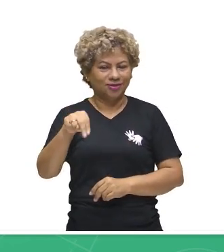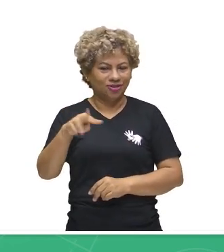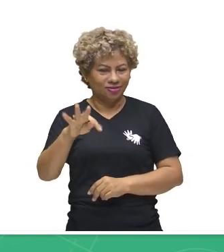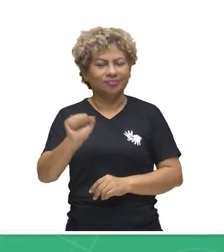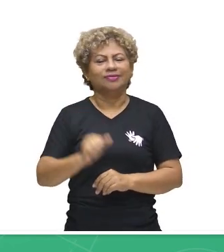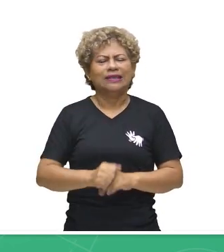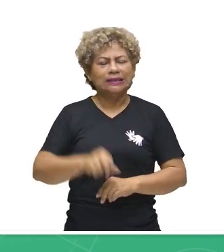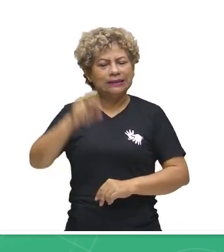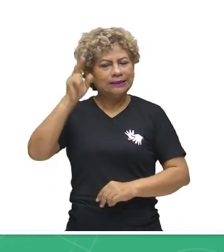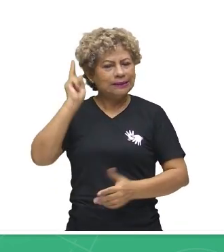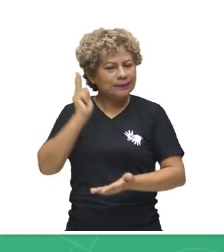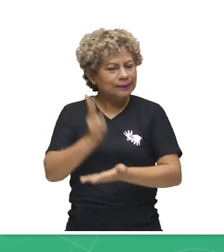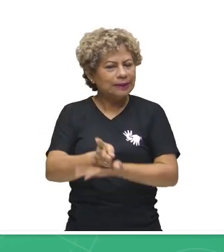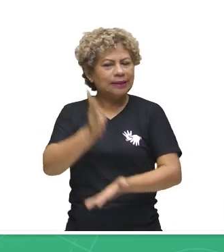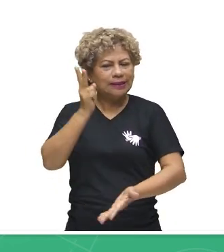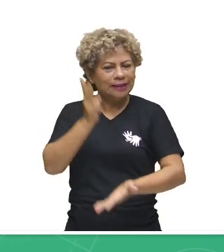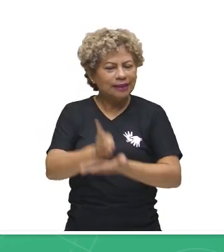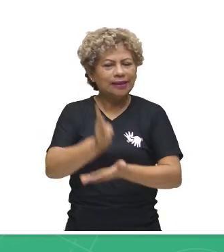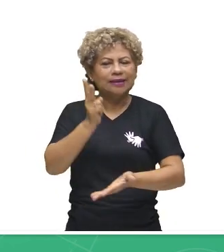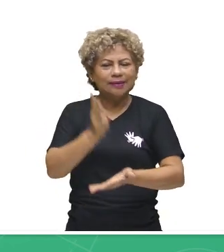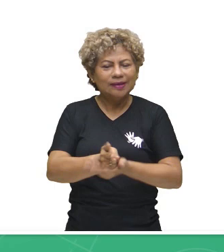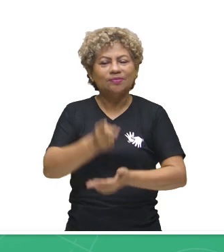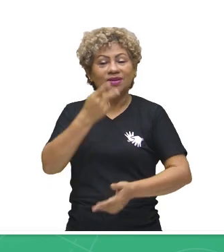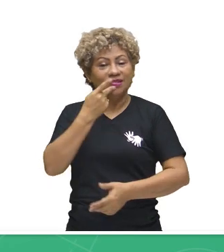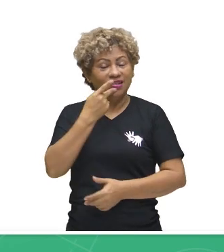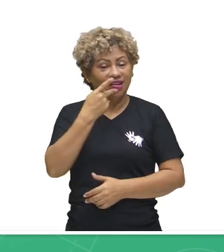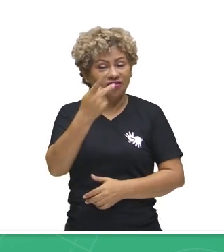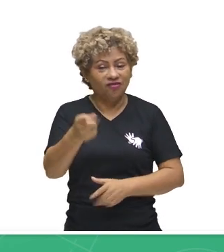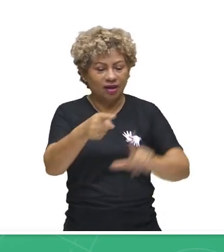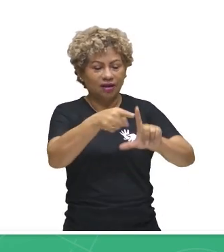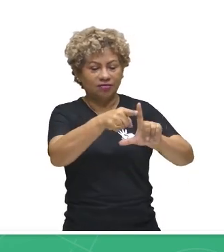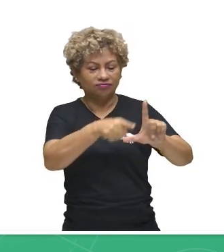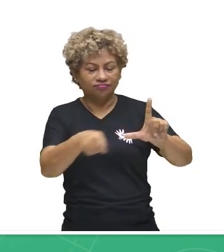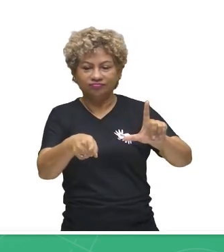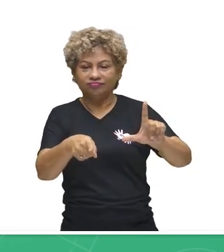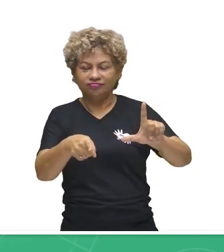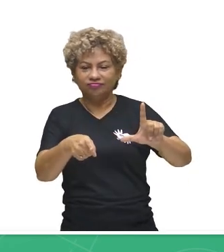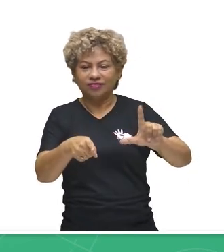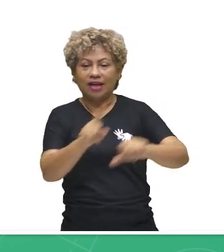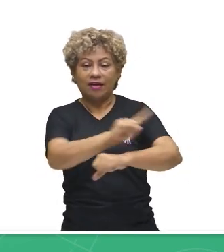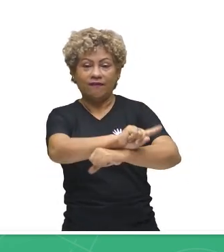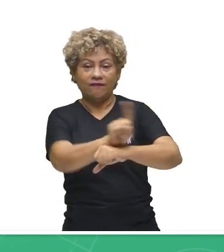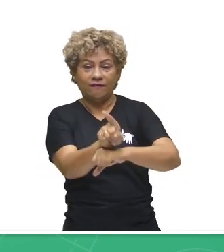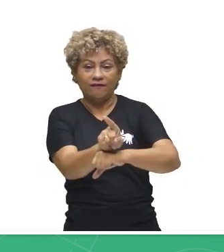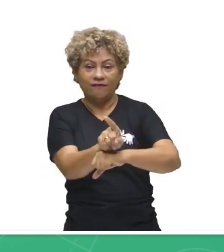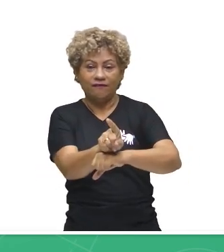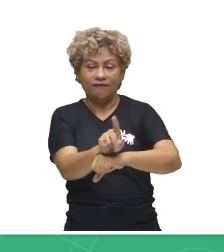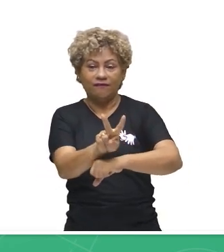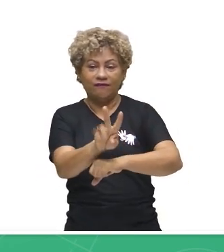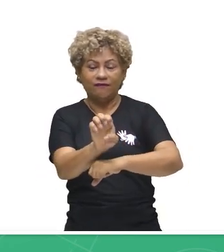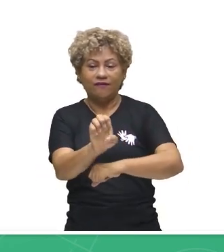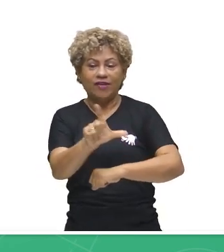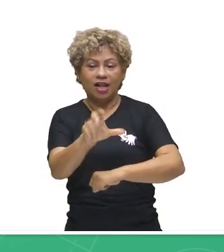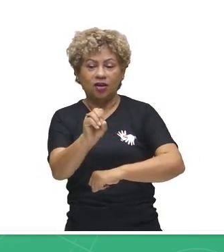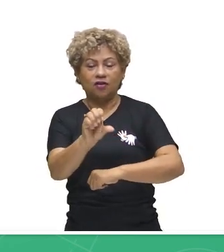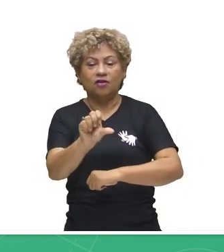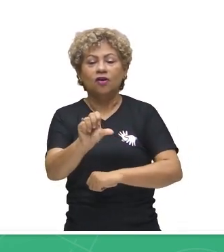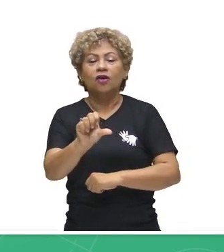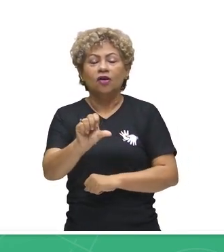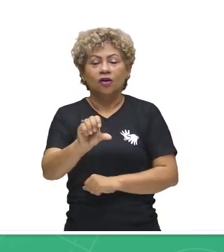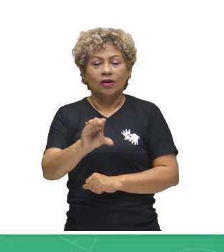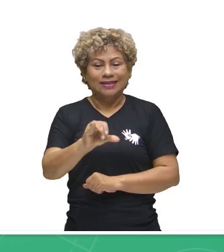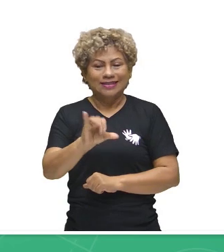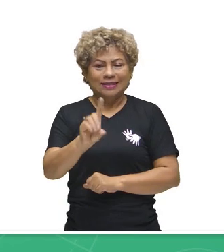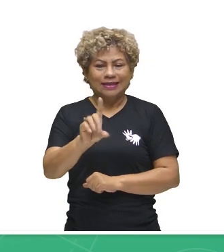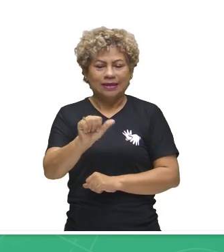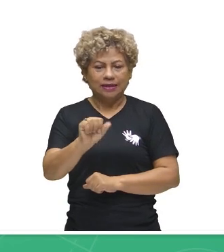Toda vez que eu estiver falando em gráficos da velocidade, você tem aí, para velocidade maior